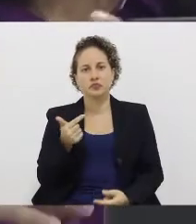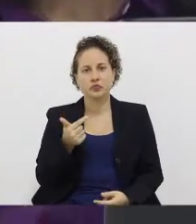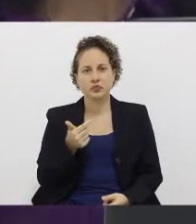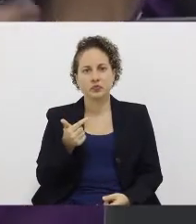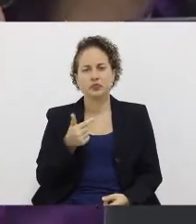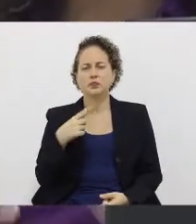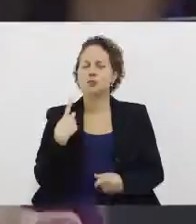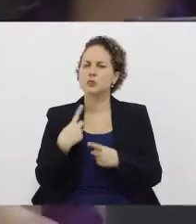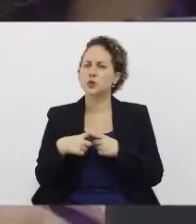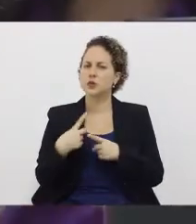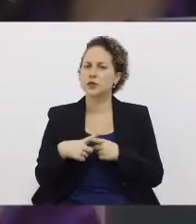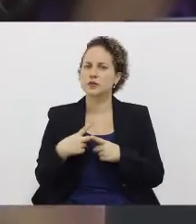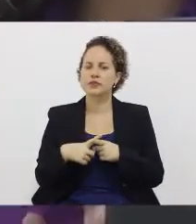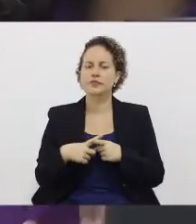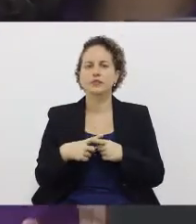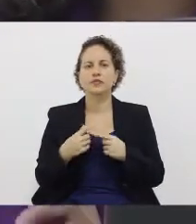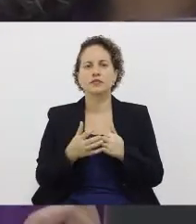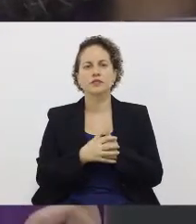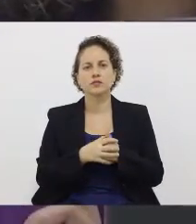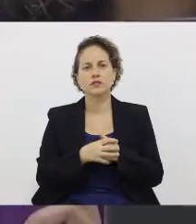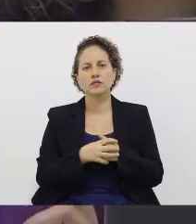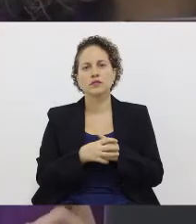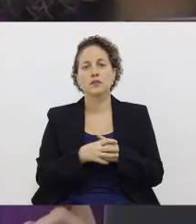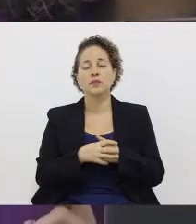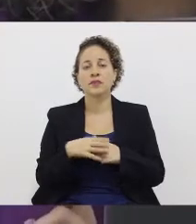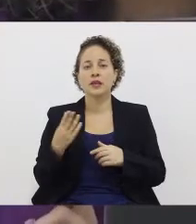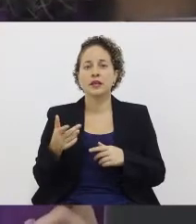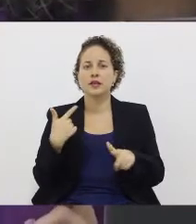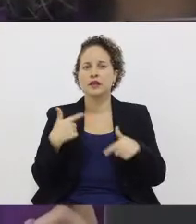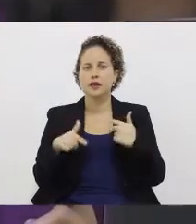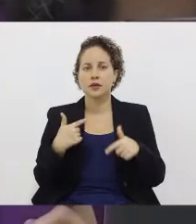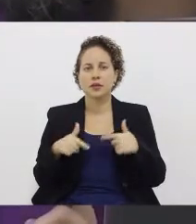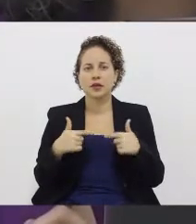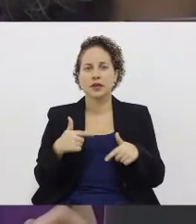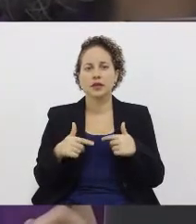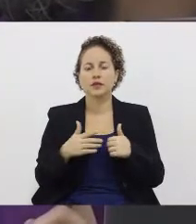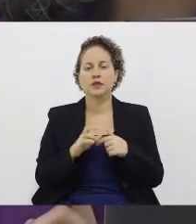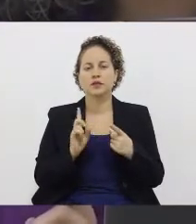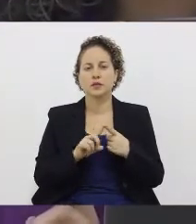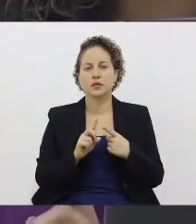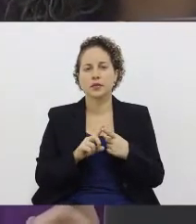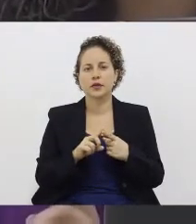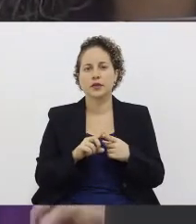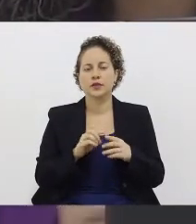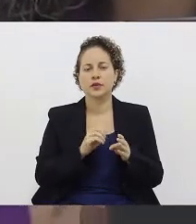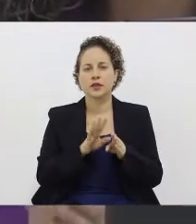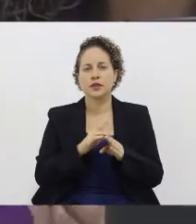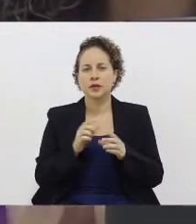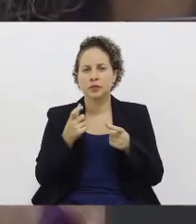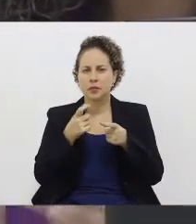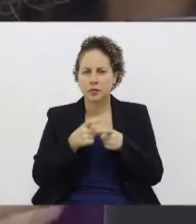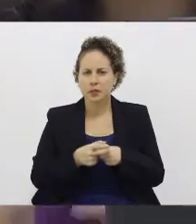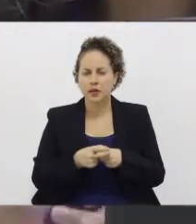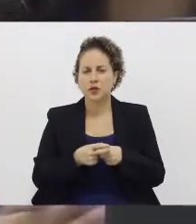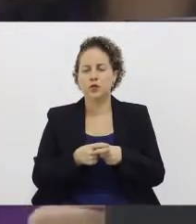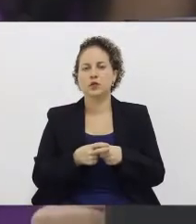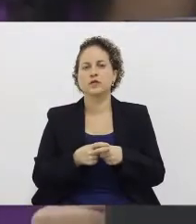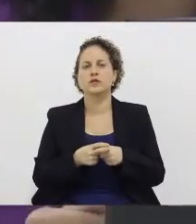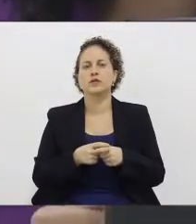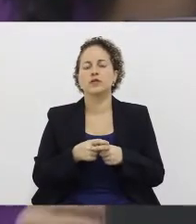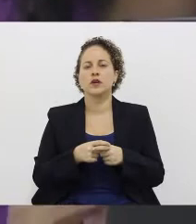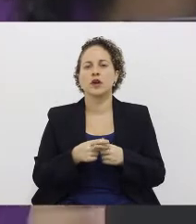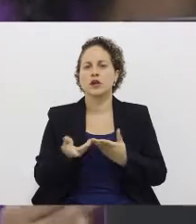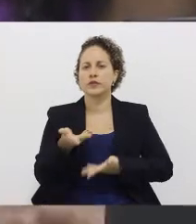que se possa trabalhar num processo como esse, de lotes de entrega menores, é necessário que haja um relacionamento